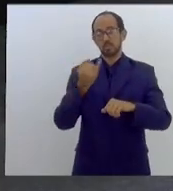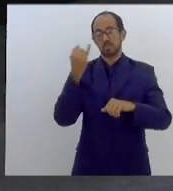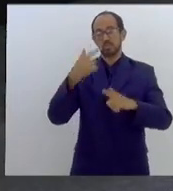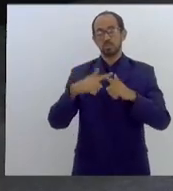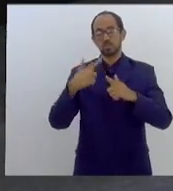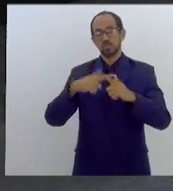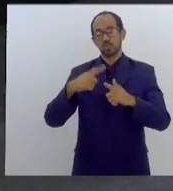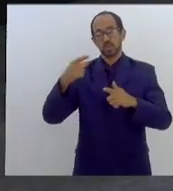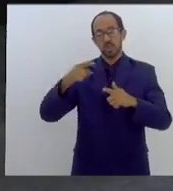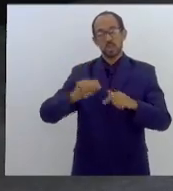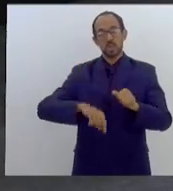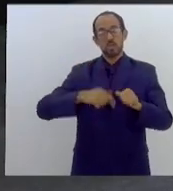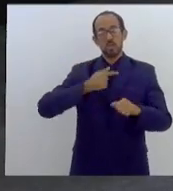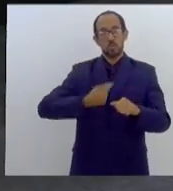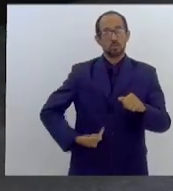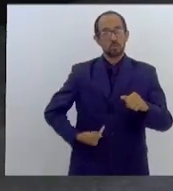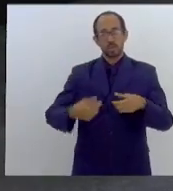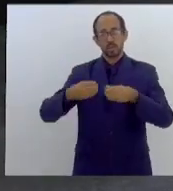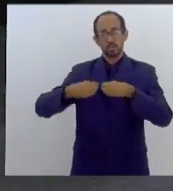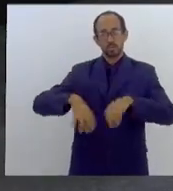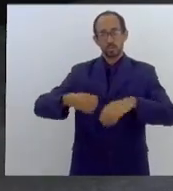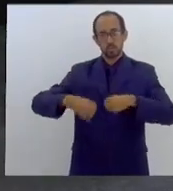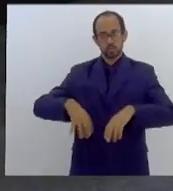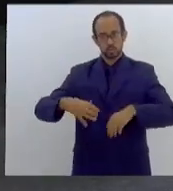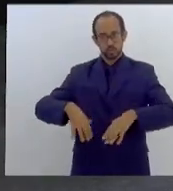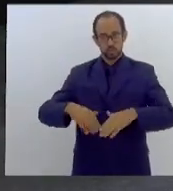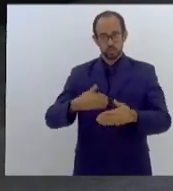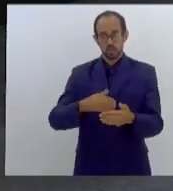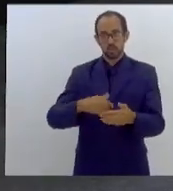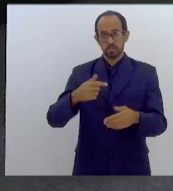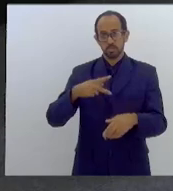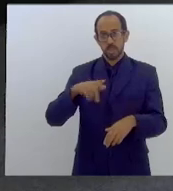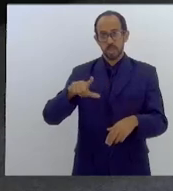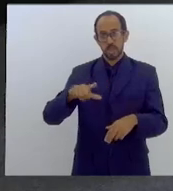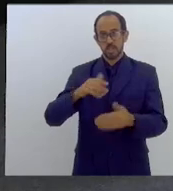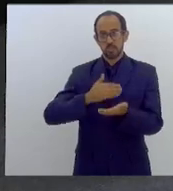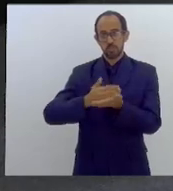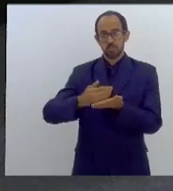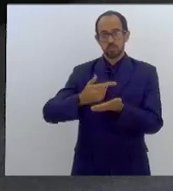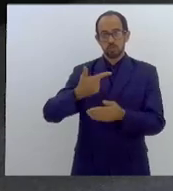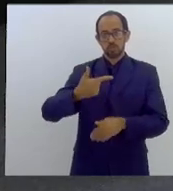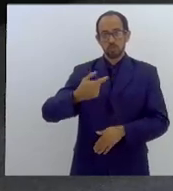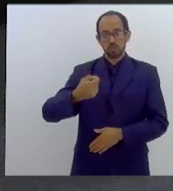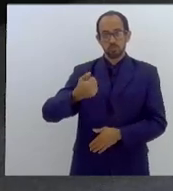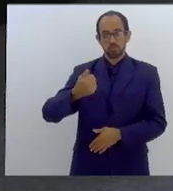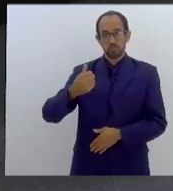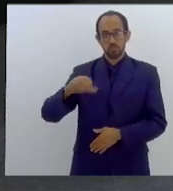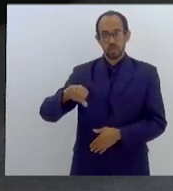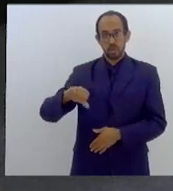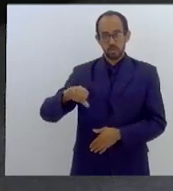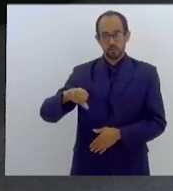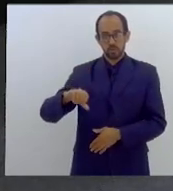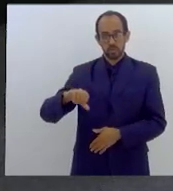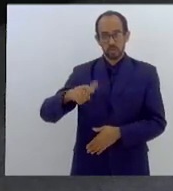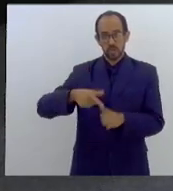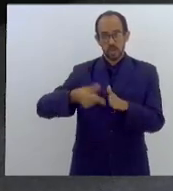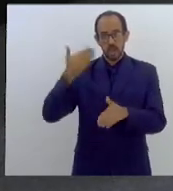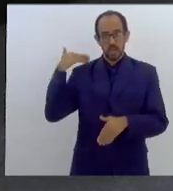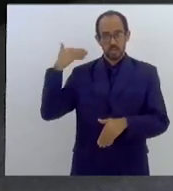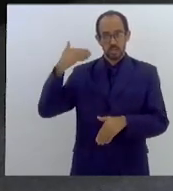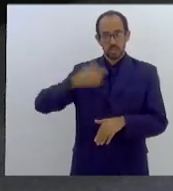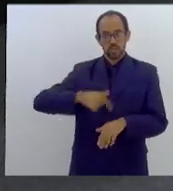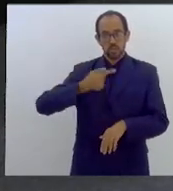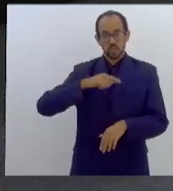vilipendiado há muitos anos. Esse projeto começou em 2019 a ser concebido. Antes dele, o ex-governador